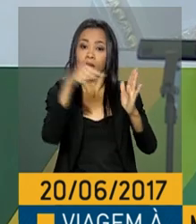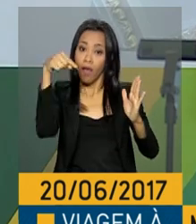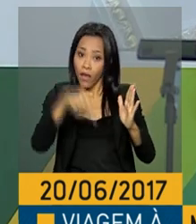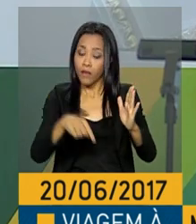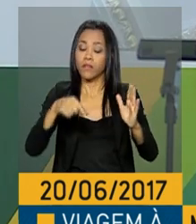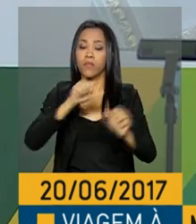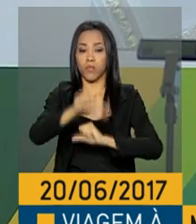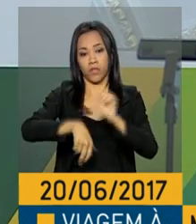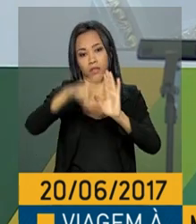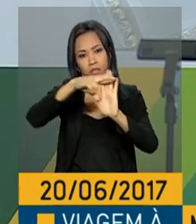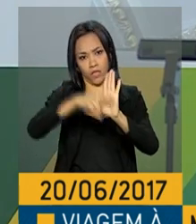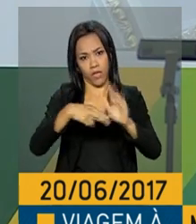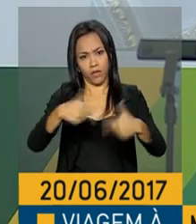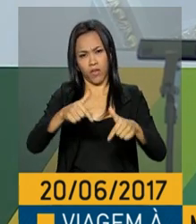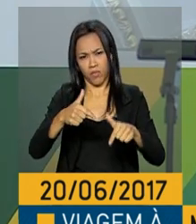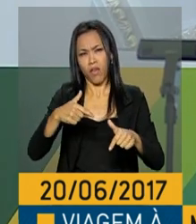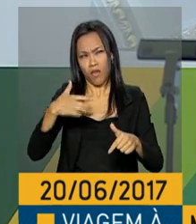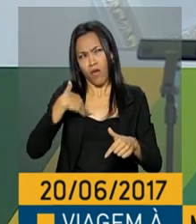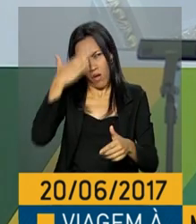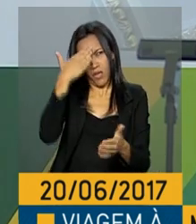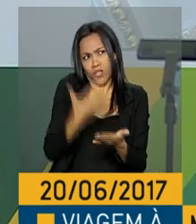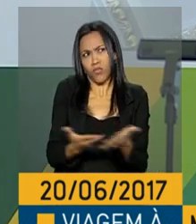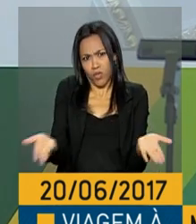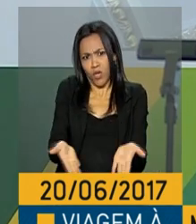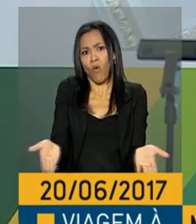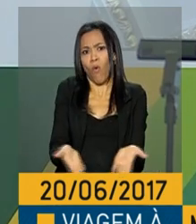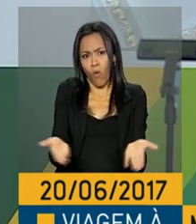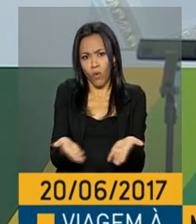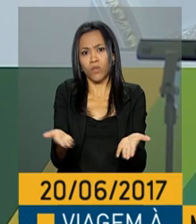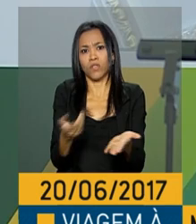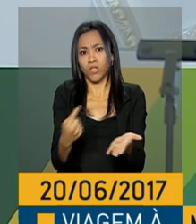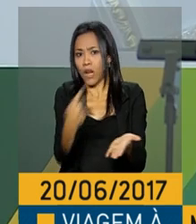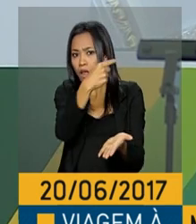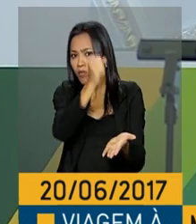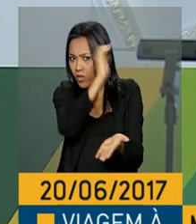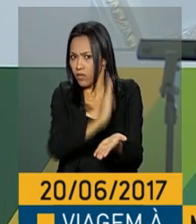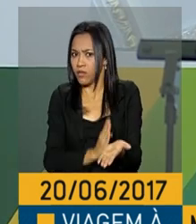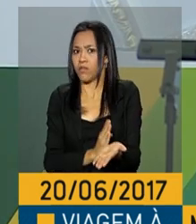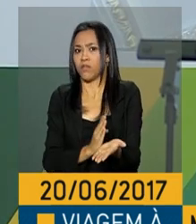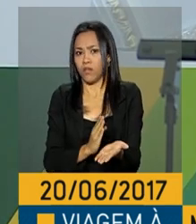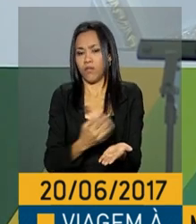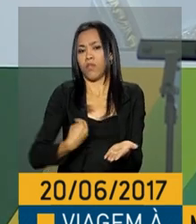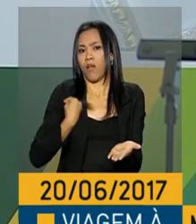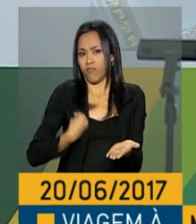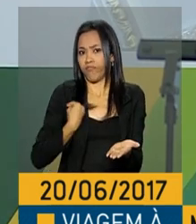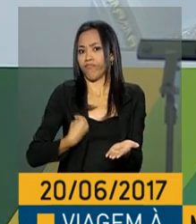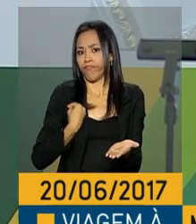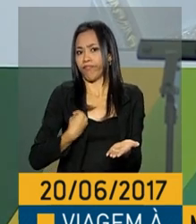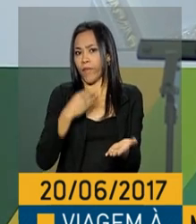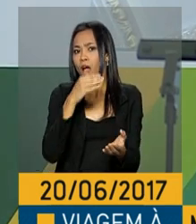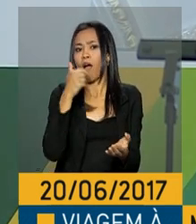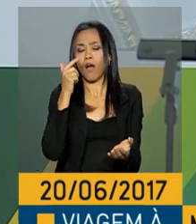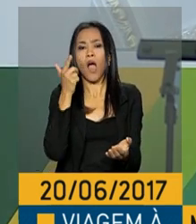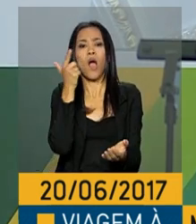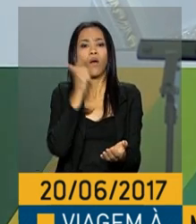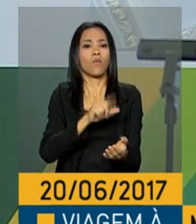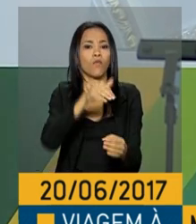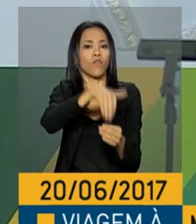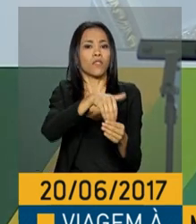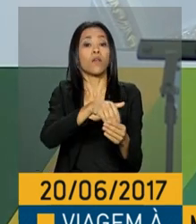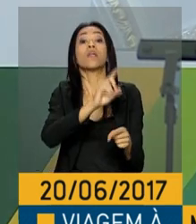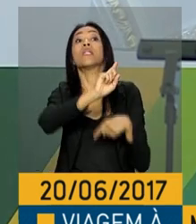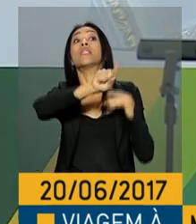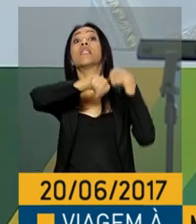trabalhista. Eu creio que hoje até está sendo vencida mais uma etapa lá no Brasil e seguramente na semana que vem nós aprovaremos